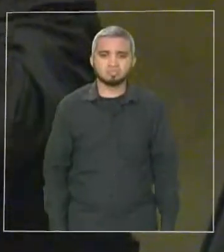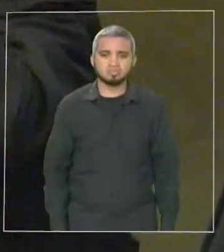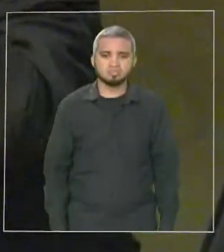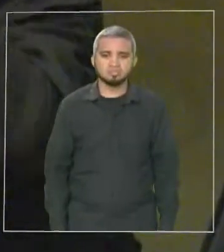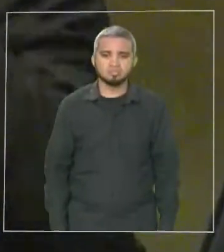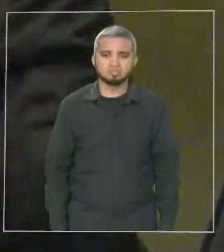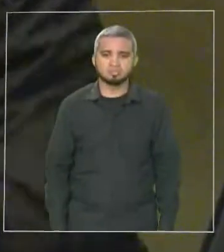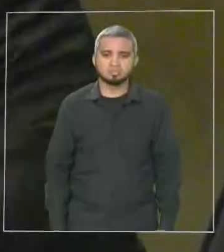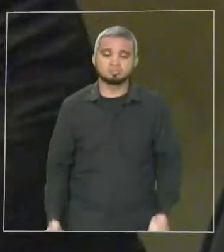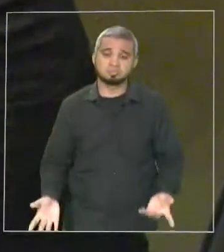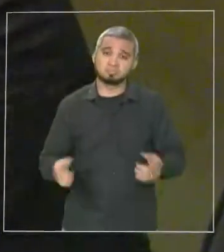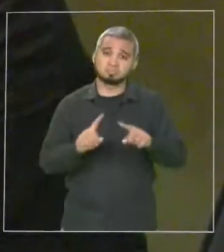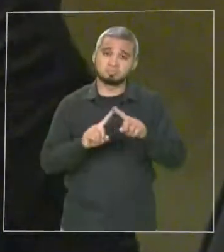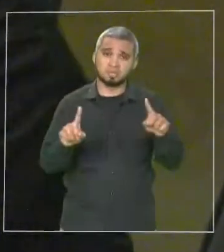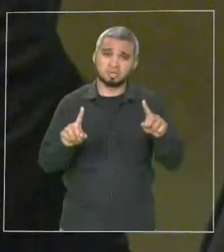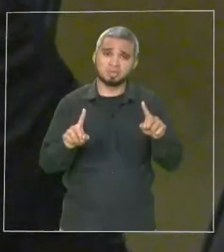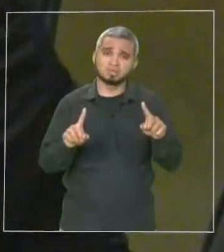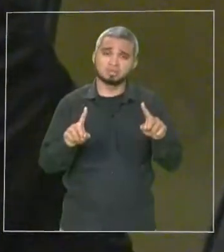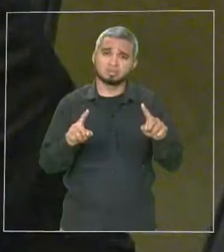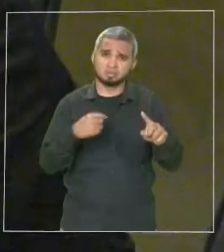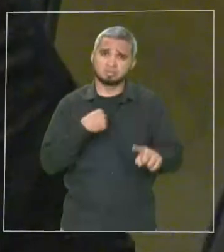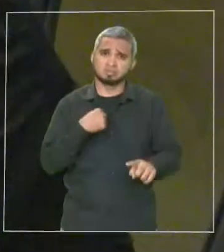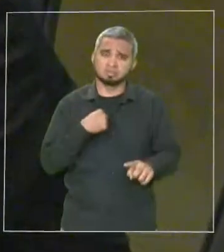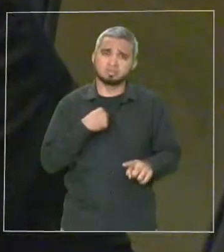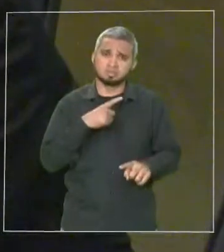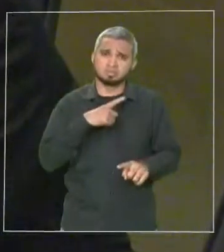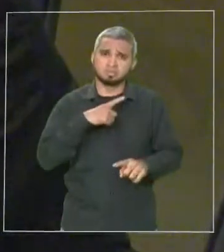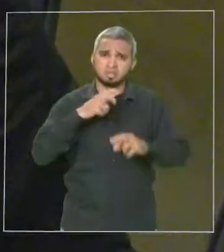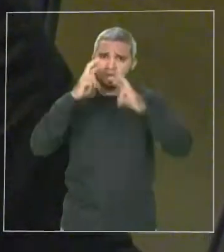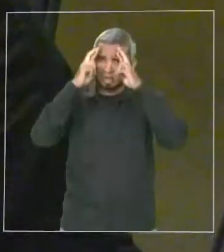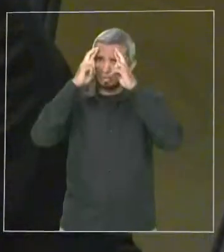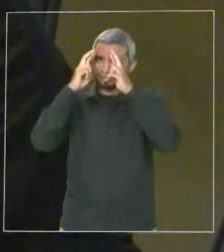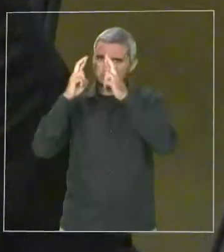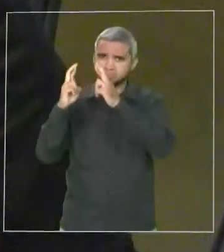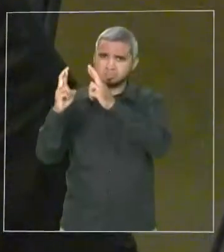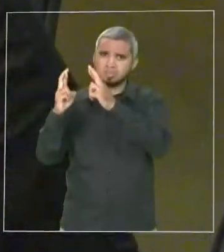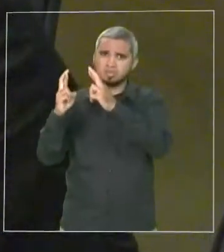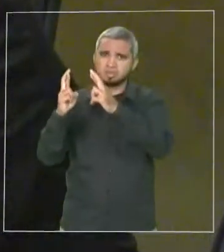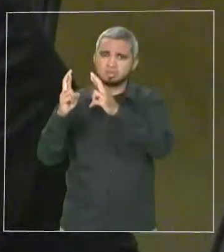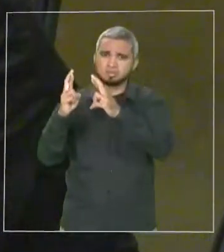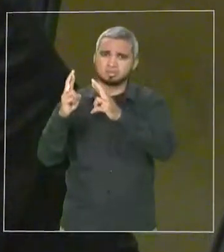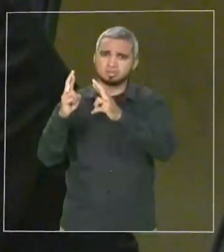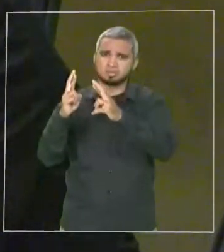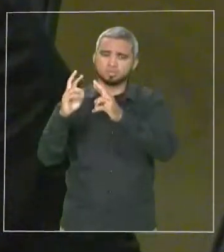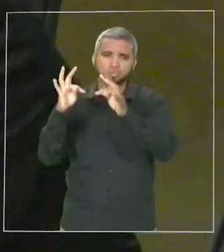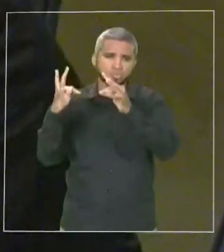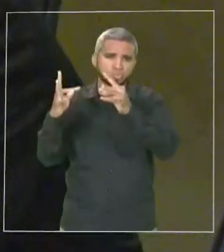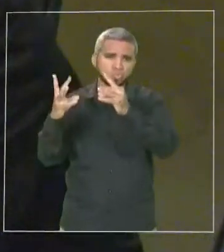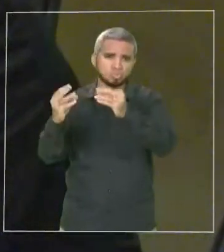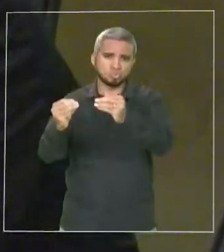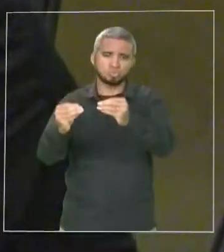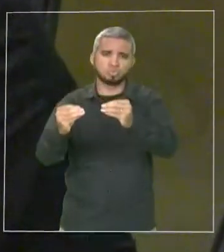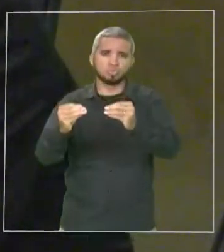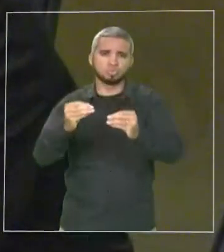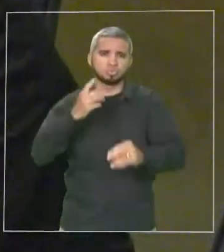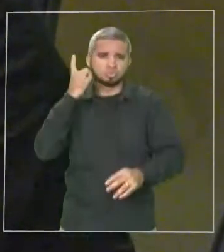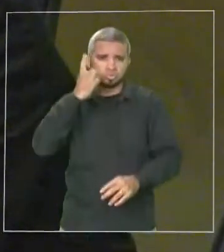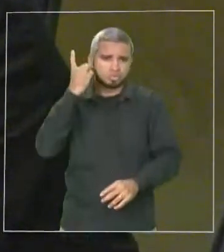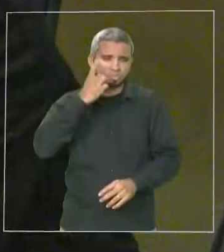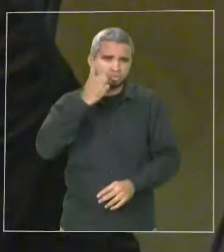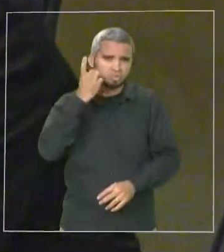com todo o respeito que eu tenho para os políticos